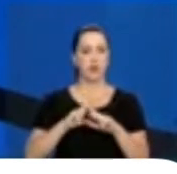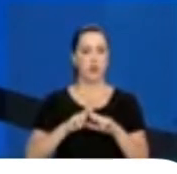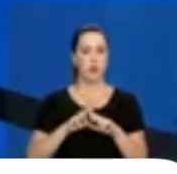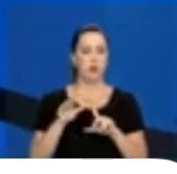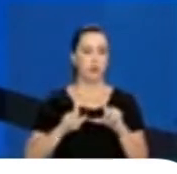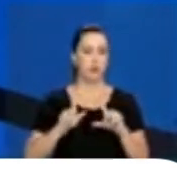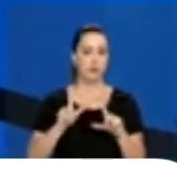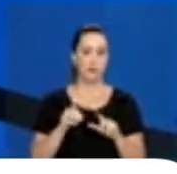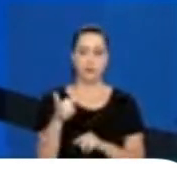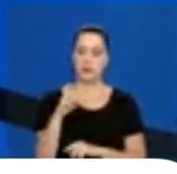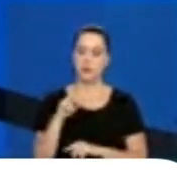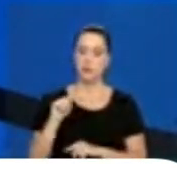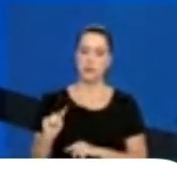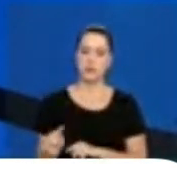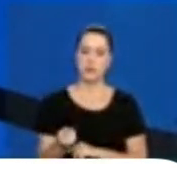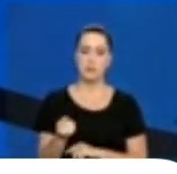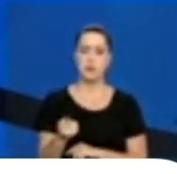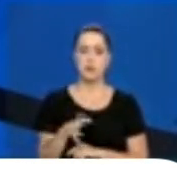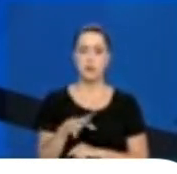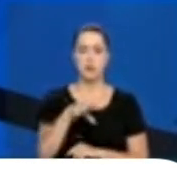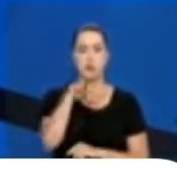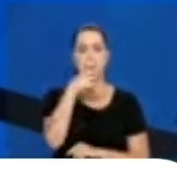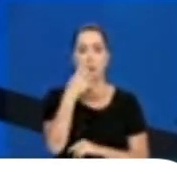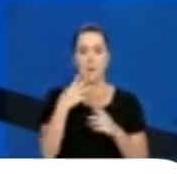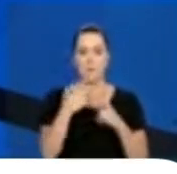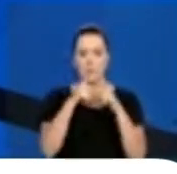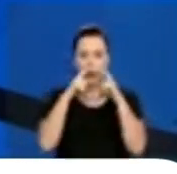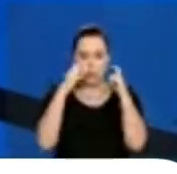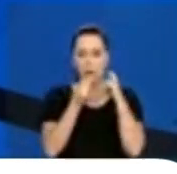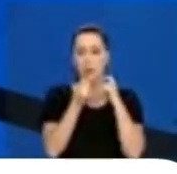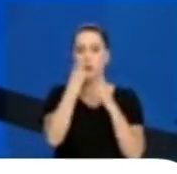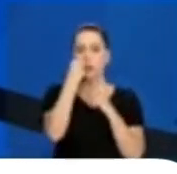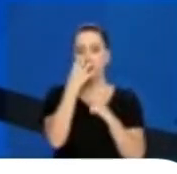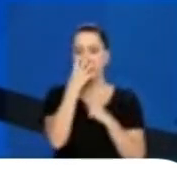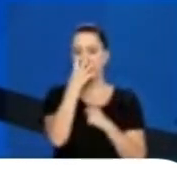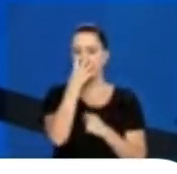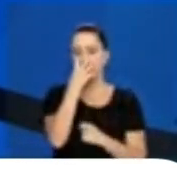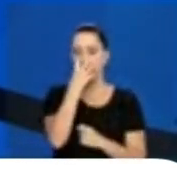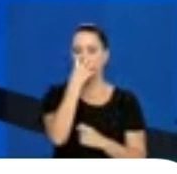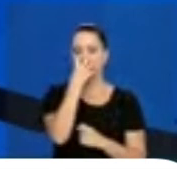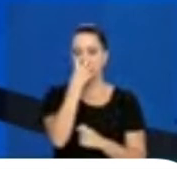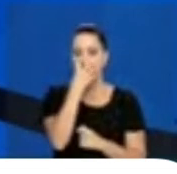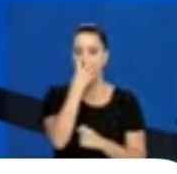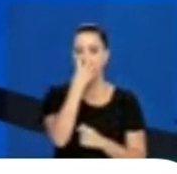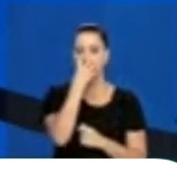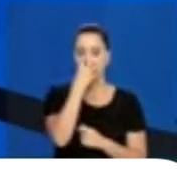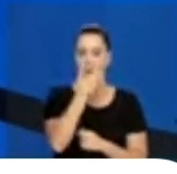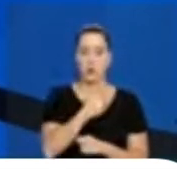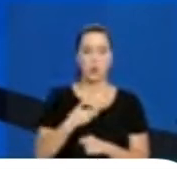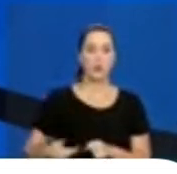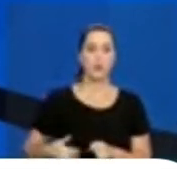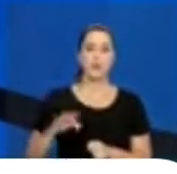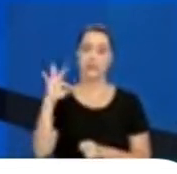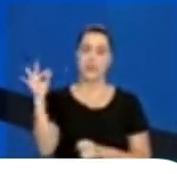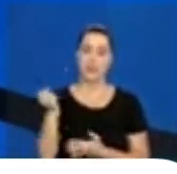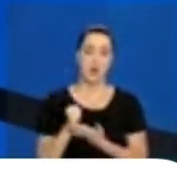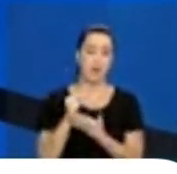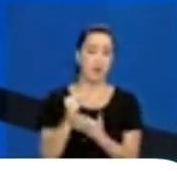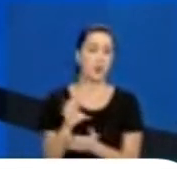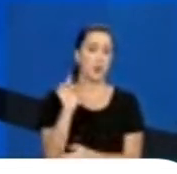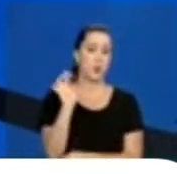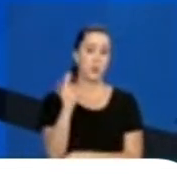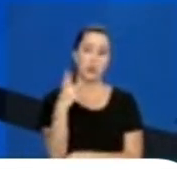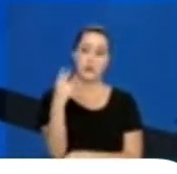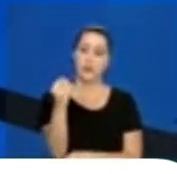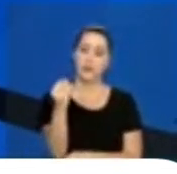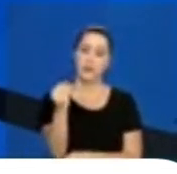mil respiradores prometidos até o final de março, o governo federal conseguiu entregar menos de 300 e com um mês de atraso.